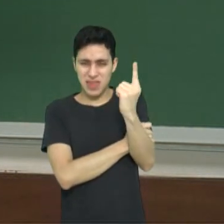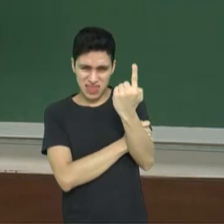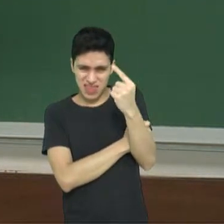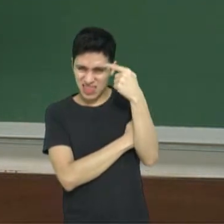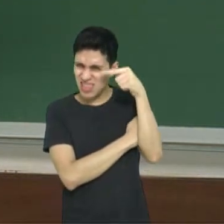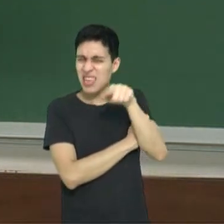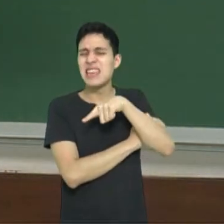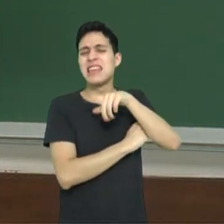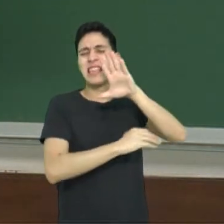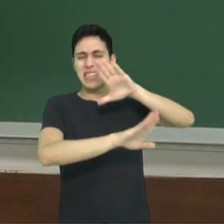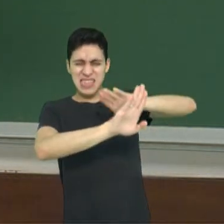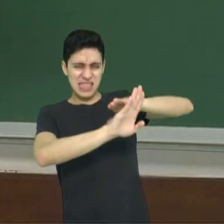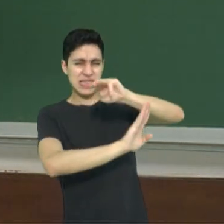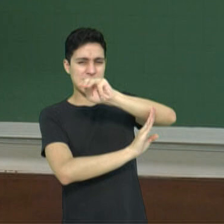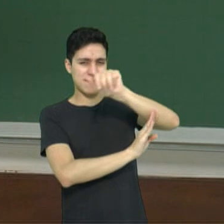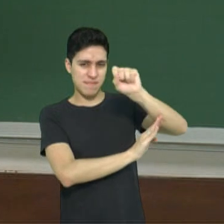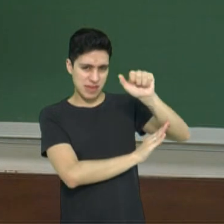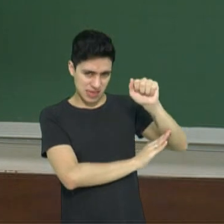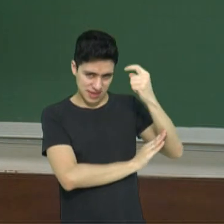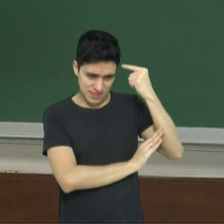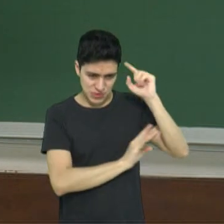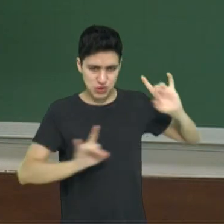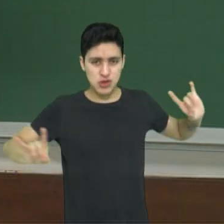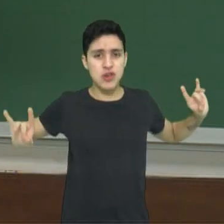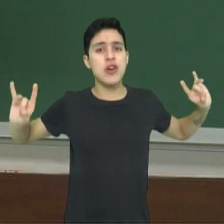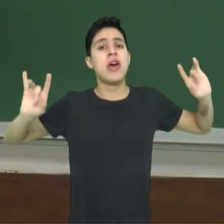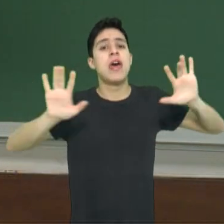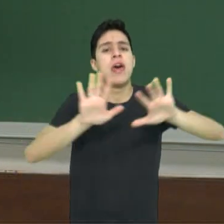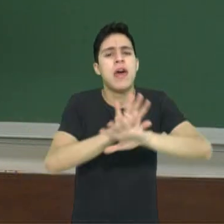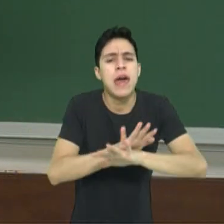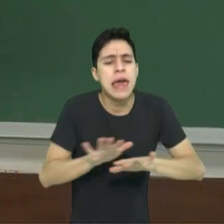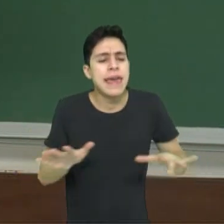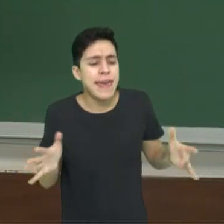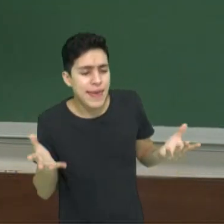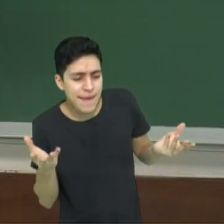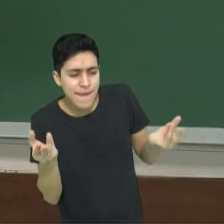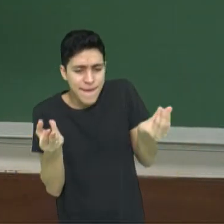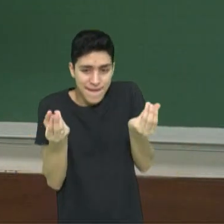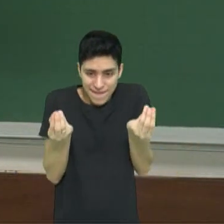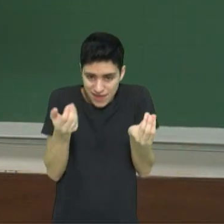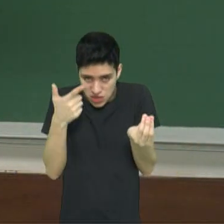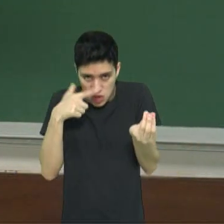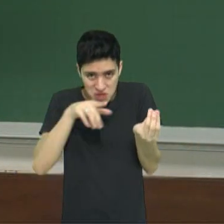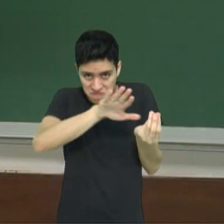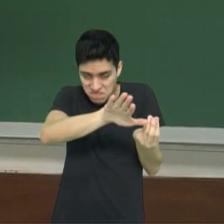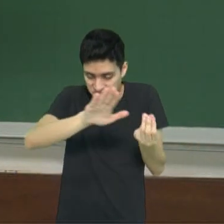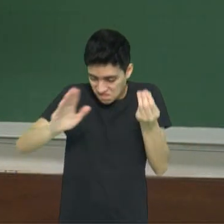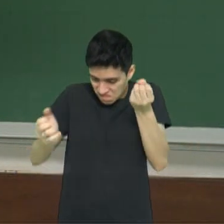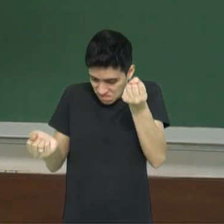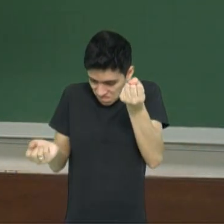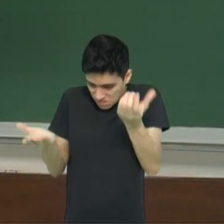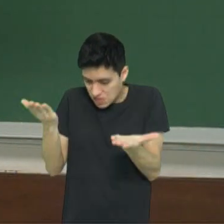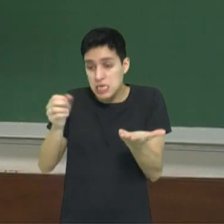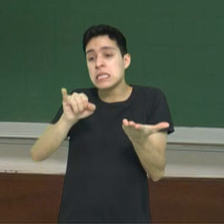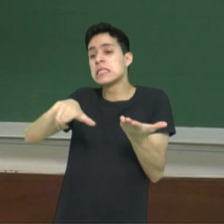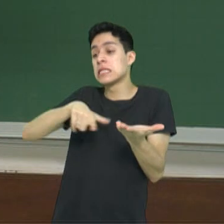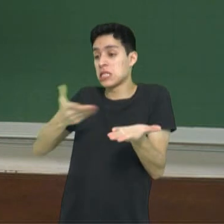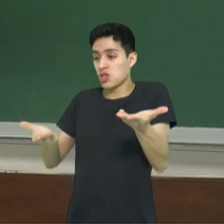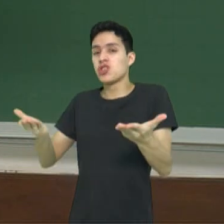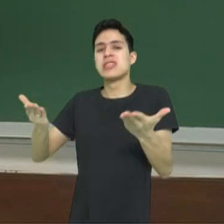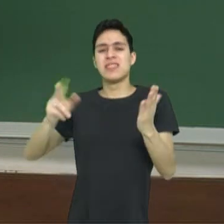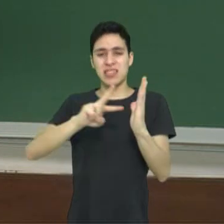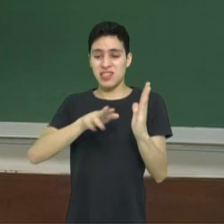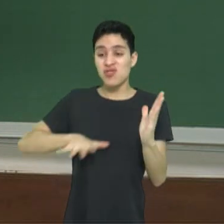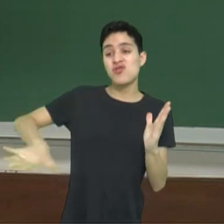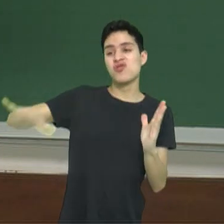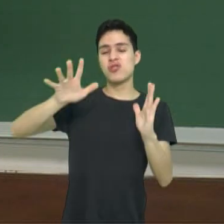Possuem massa. Pesam 140 gramas. E que para ter o equilíbrio, se tem o equilíbrio, significa que ficou